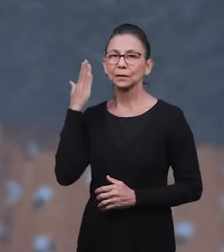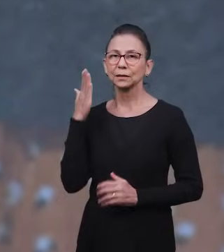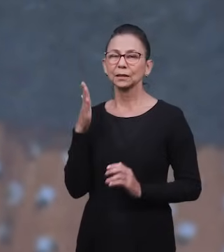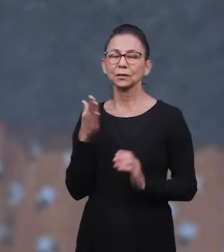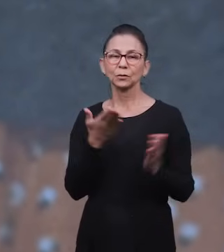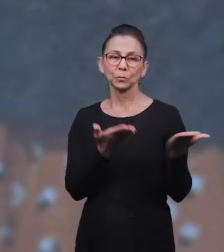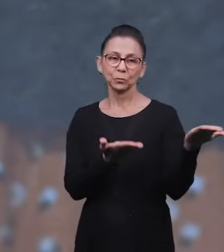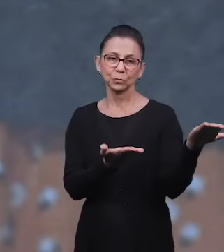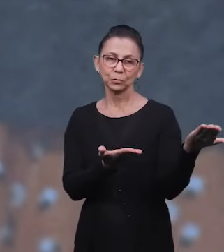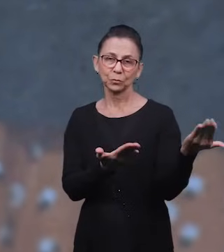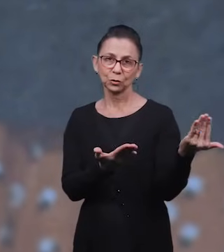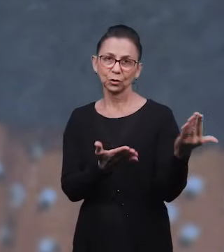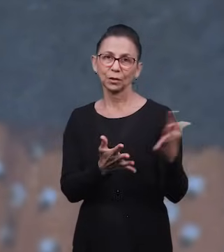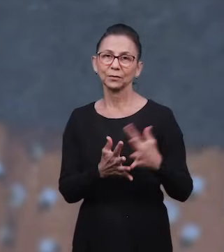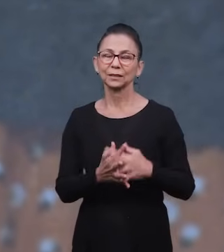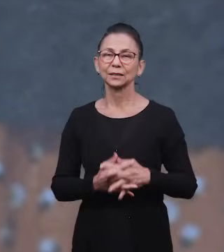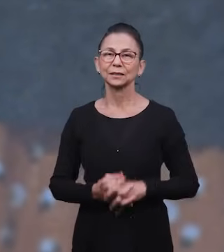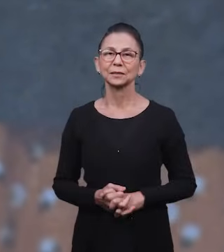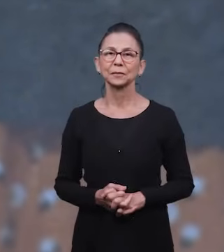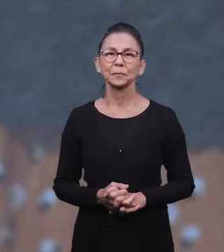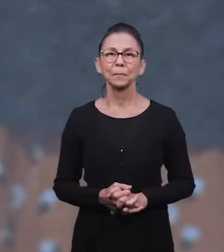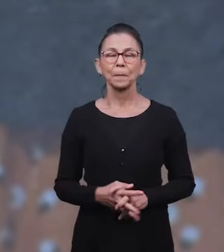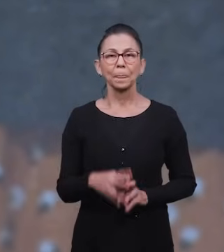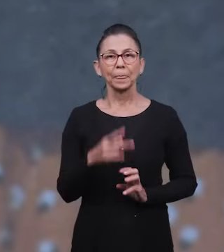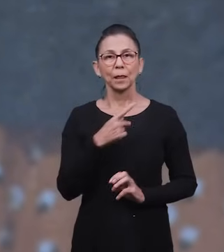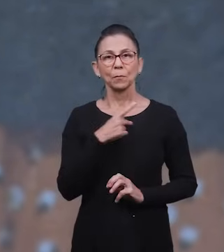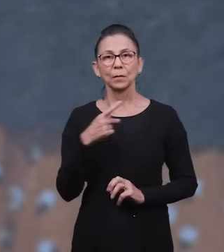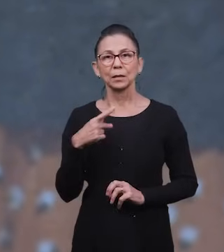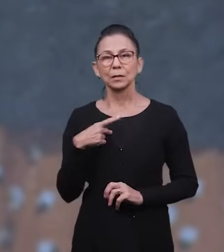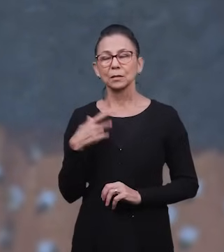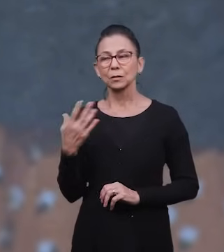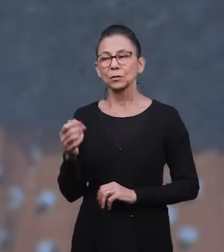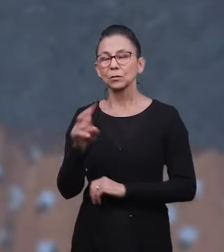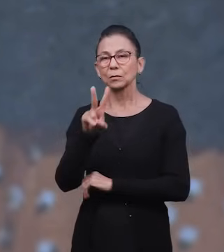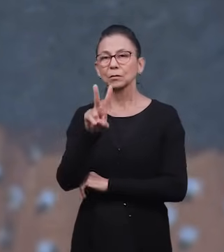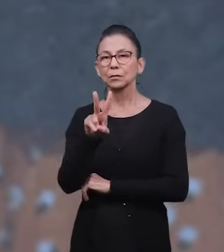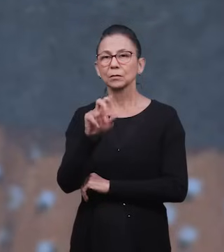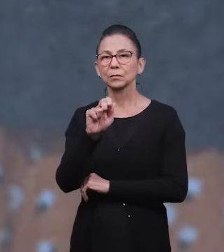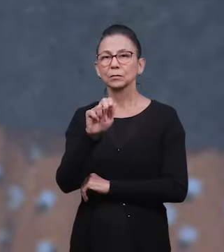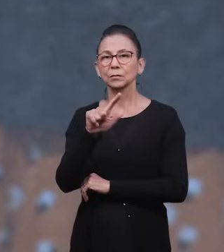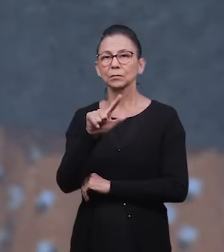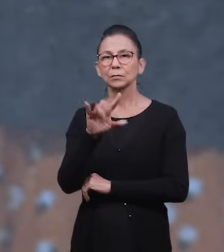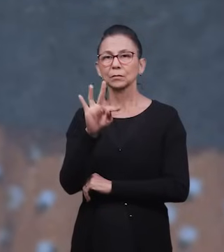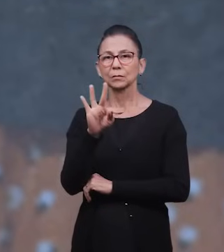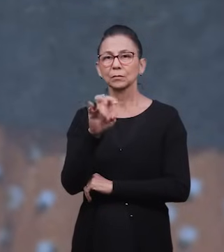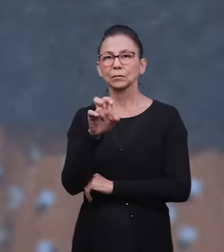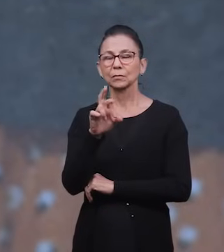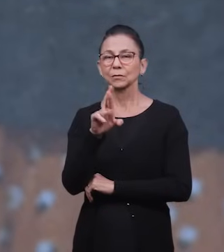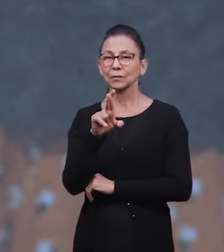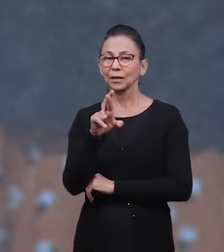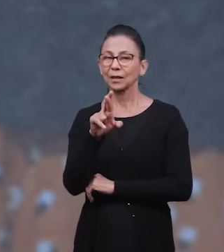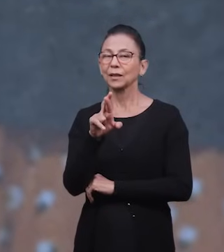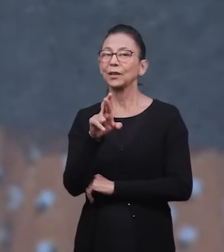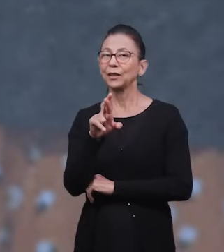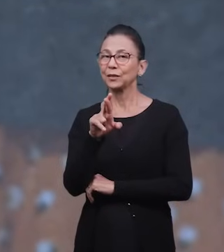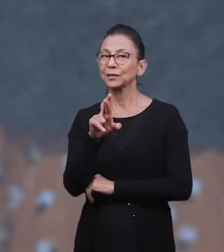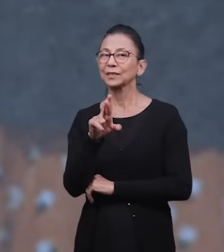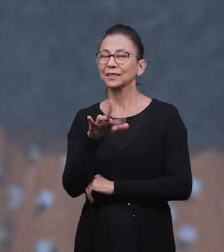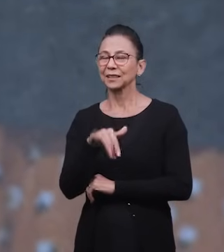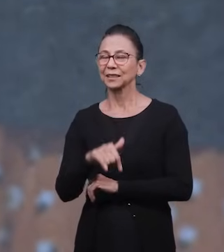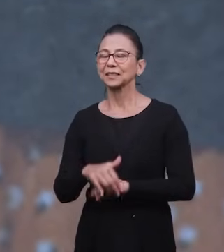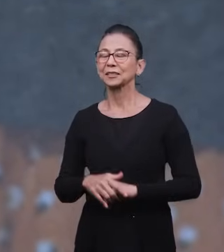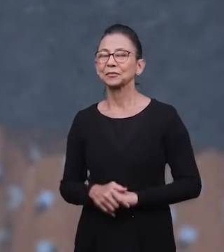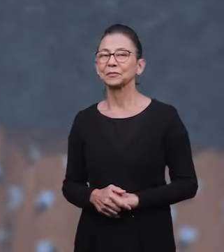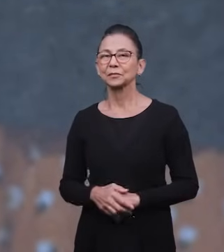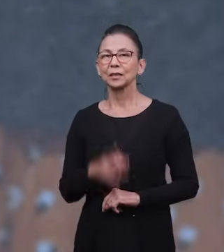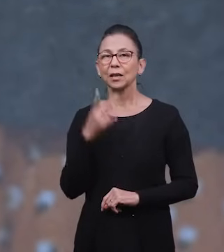para o jovem, e hoje quem vai trazer a mensagem é o pastor Walter Babo, lá do Rio de Janeiro. E